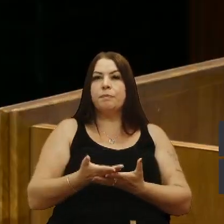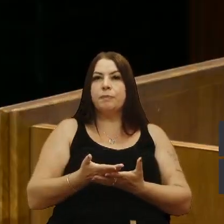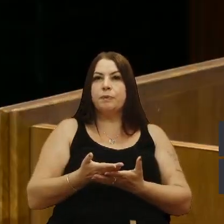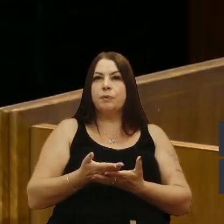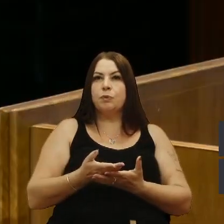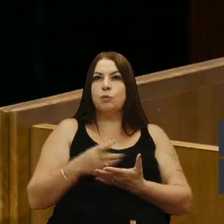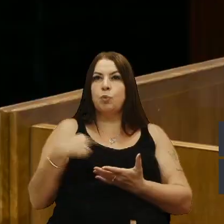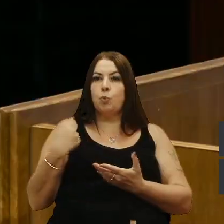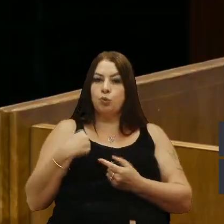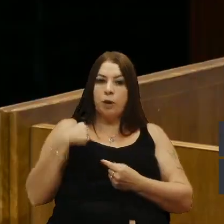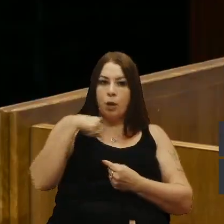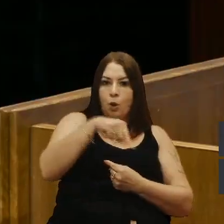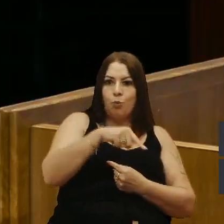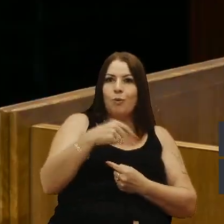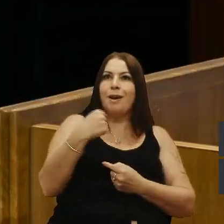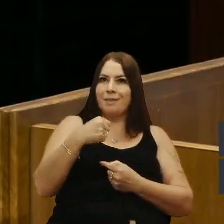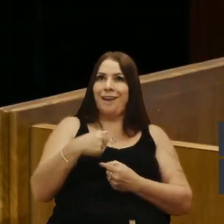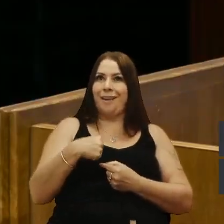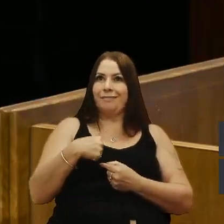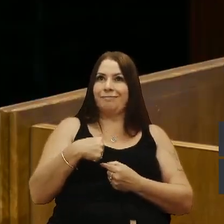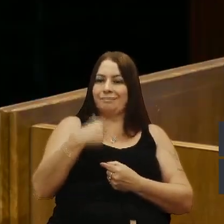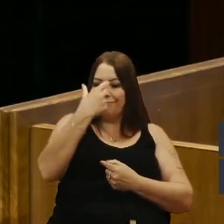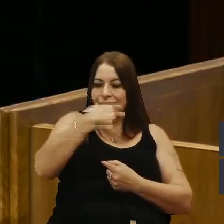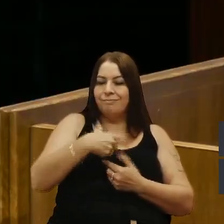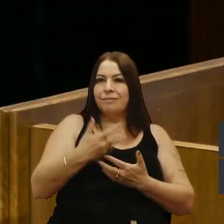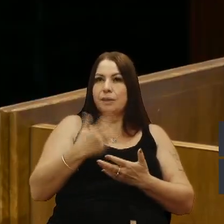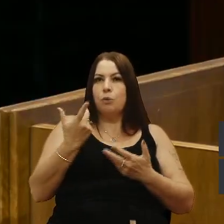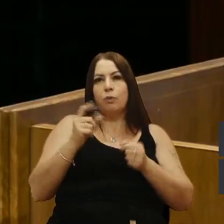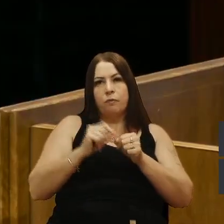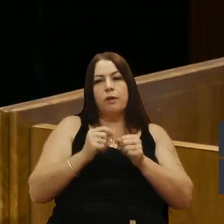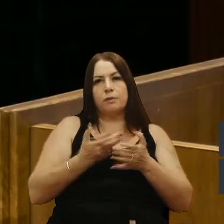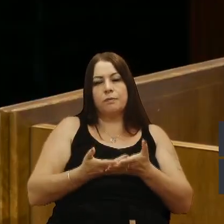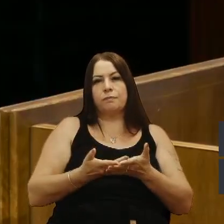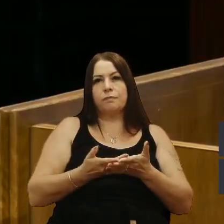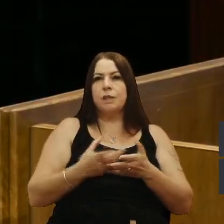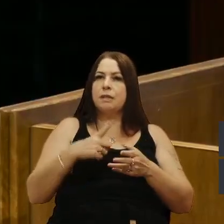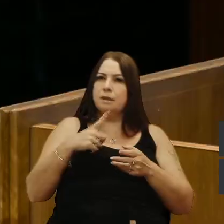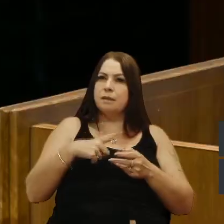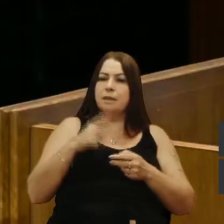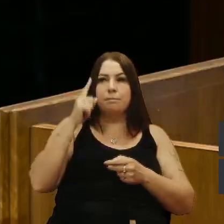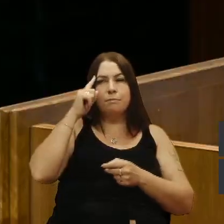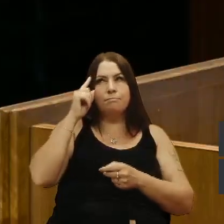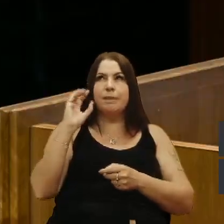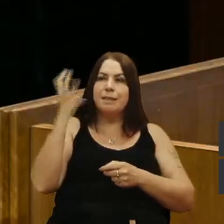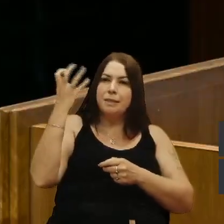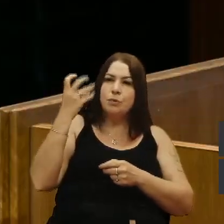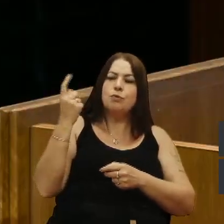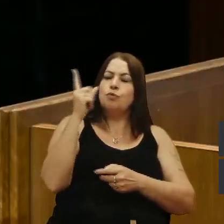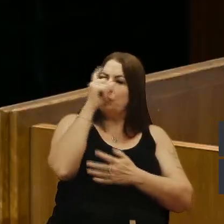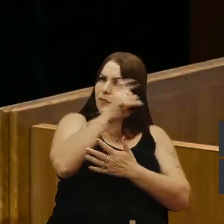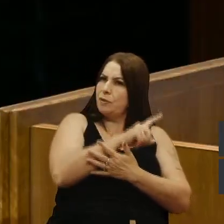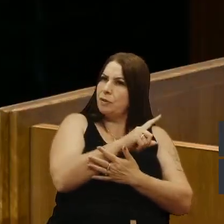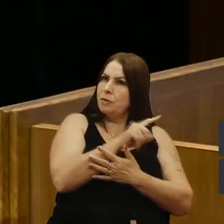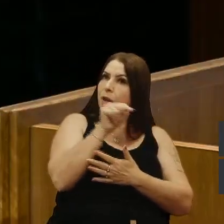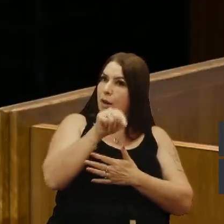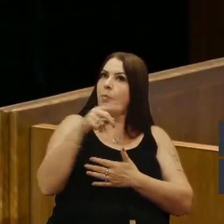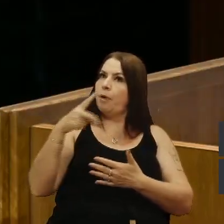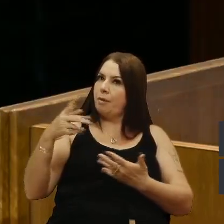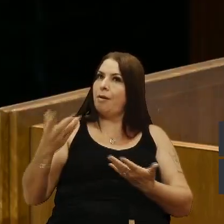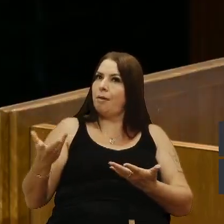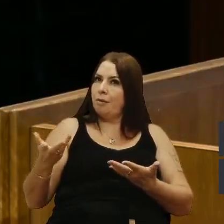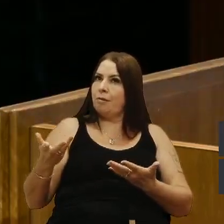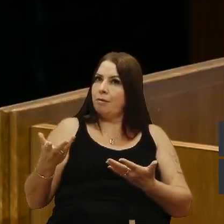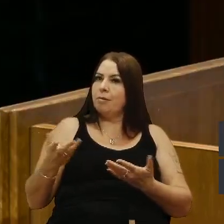nós somos necessários. E é isso que eu faço. Temos que tomar decisões difíceis, essa é uma delas,